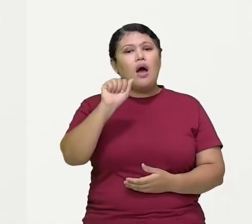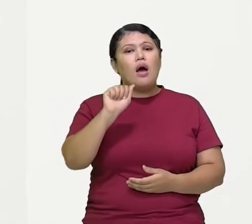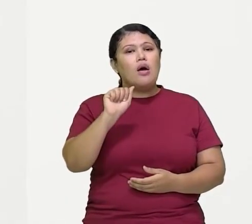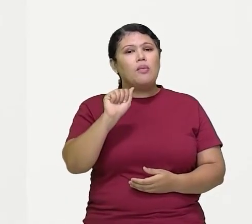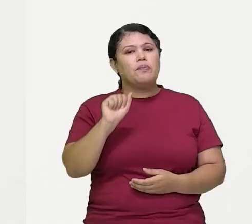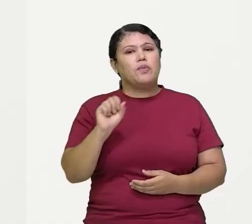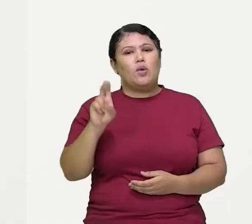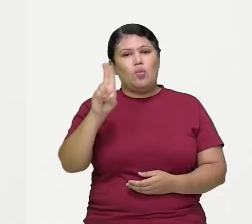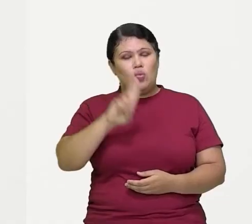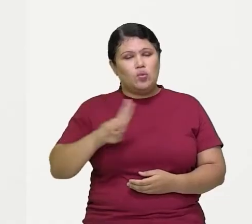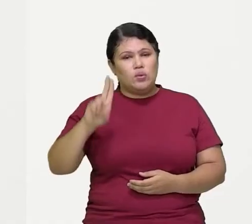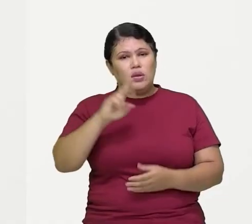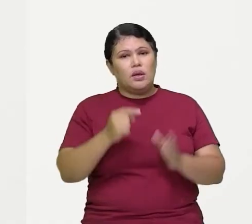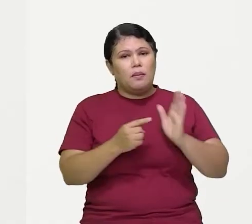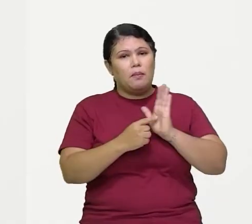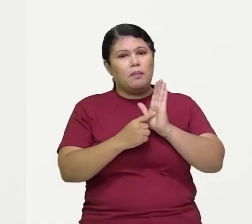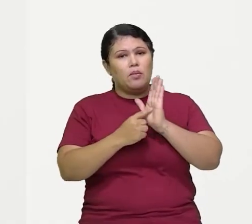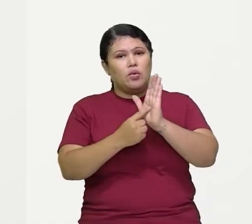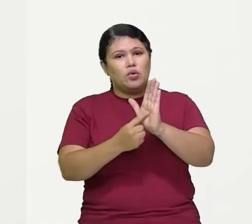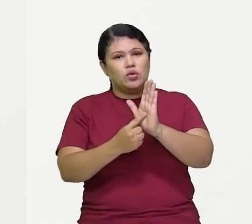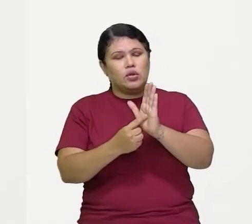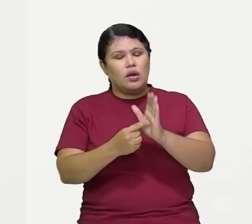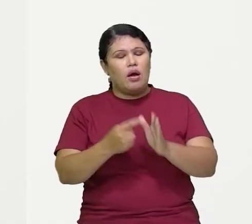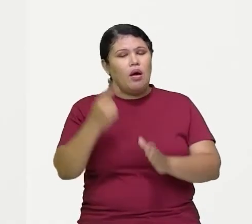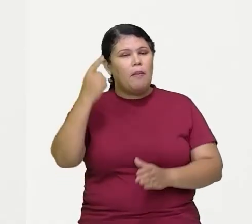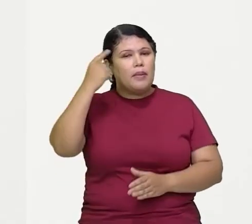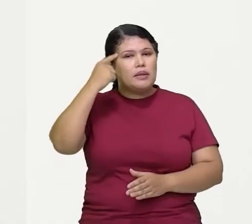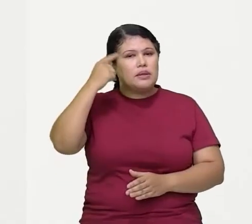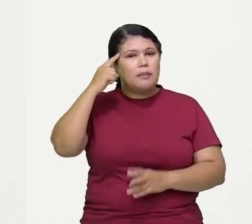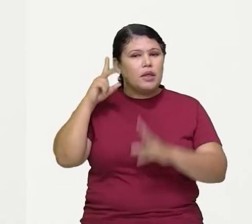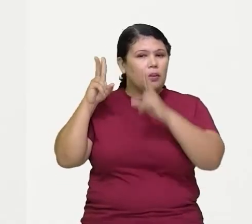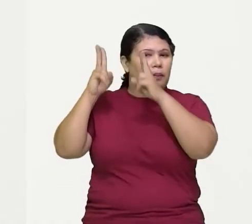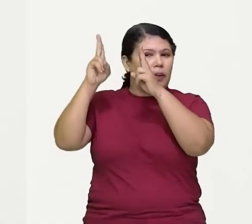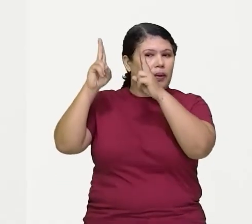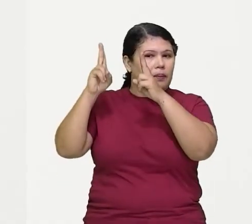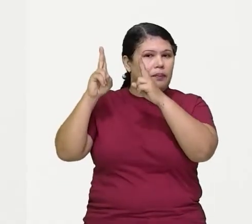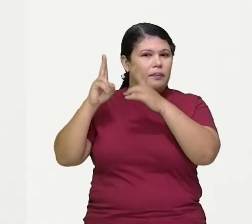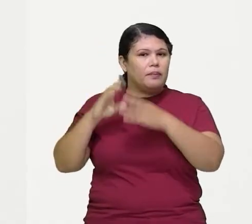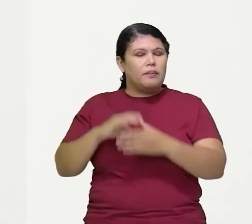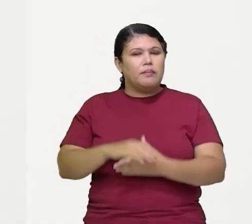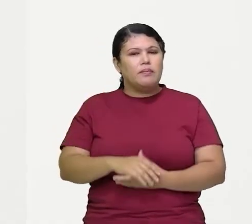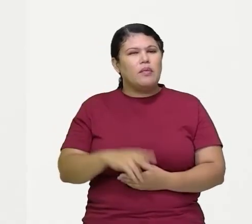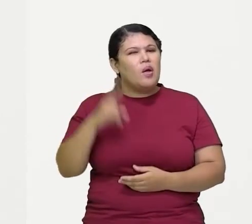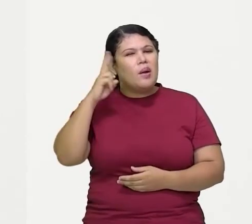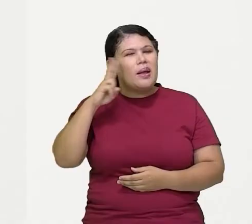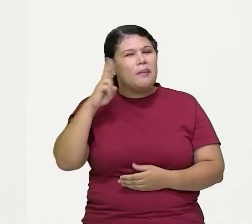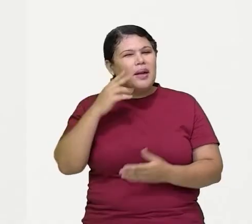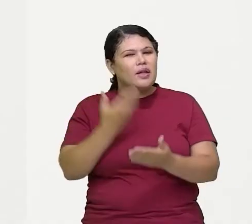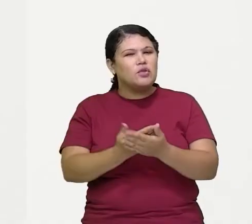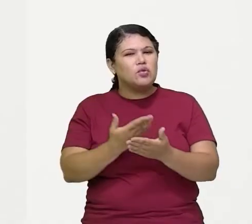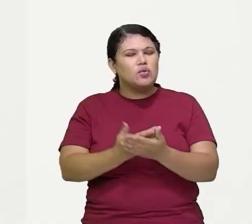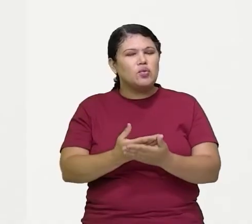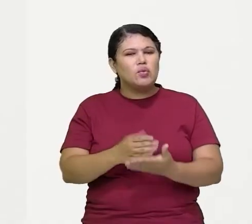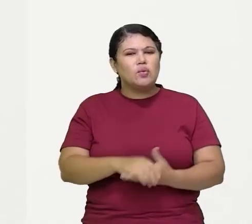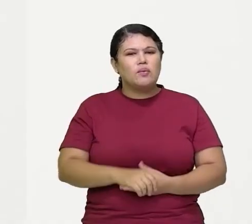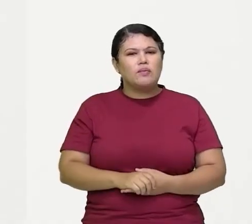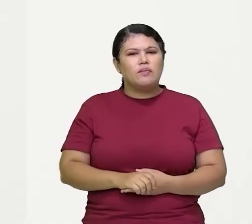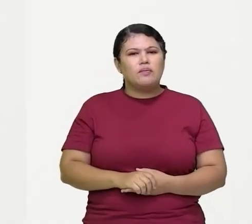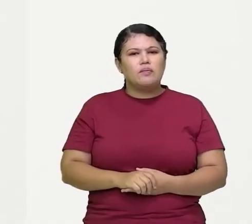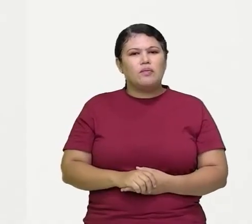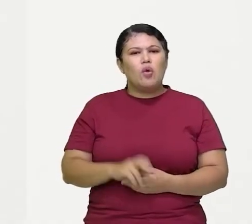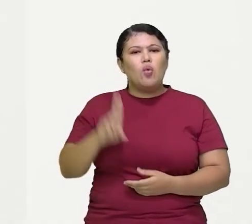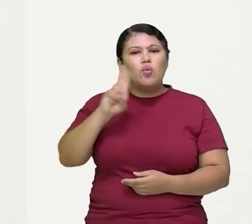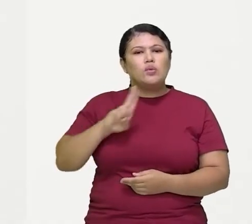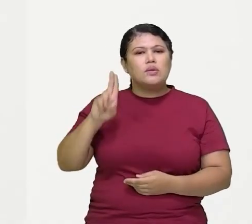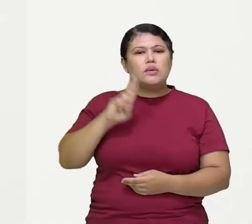Letra A. Foi usada para indicar a suspensão de um pensamento? Vamos nos lembrar da aula de hoje. Foi